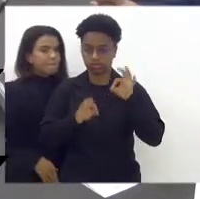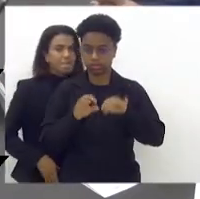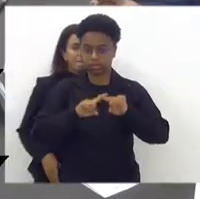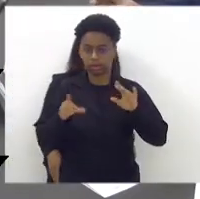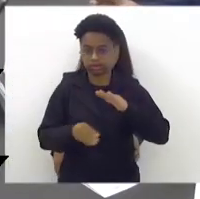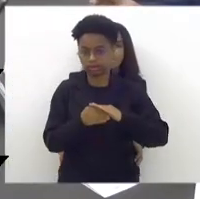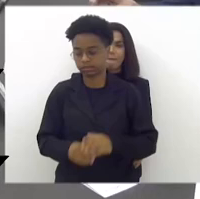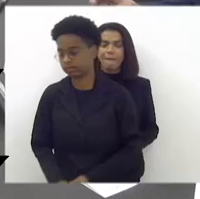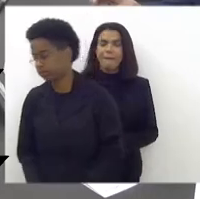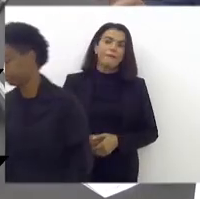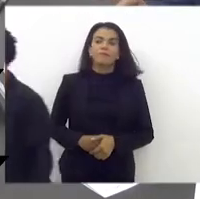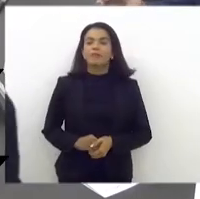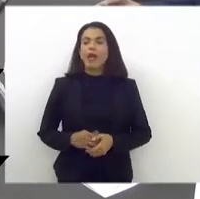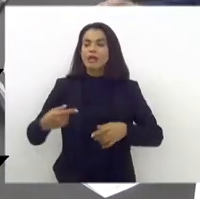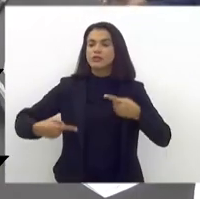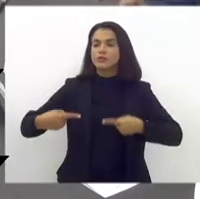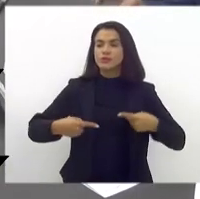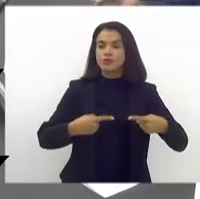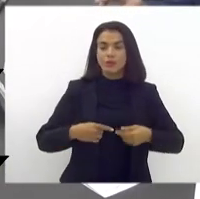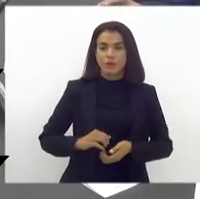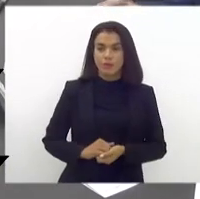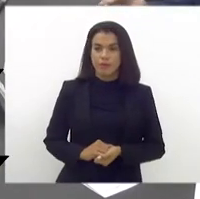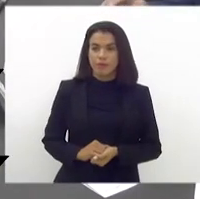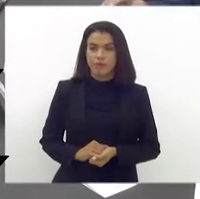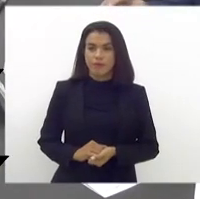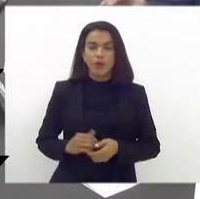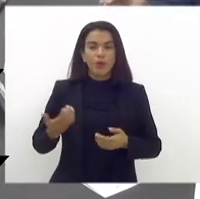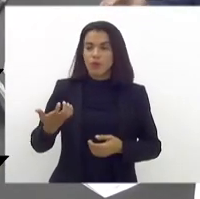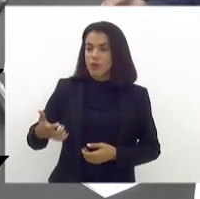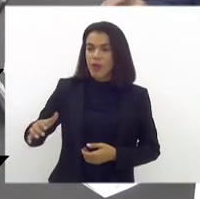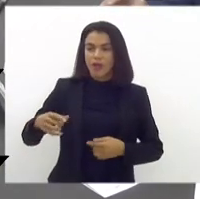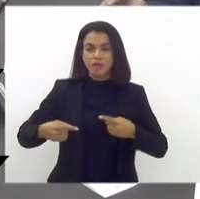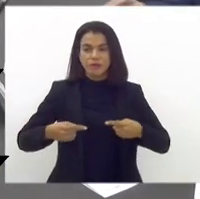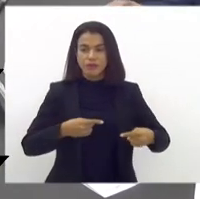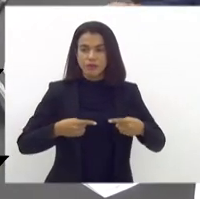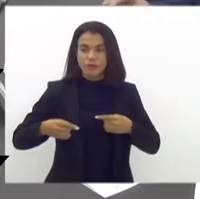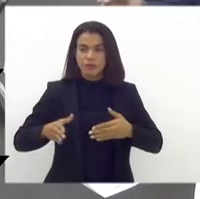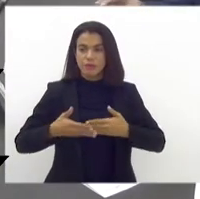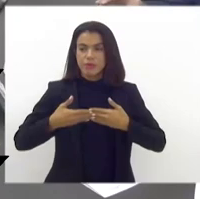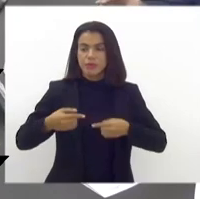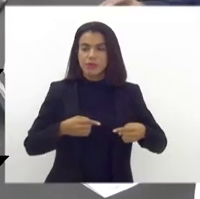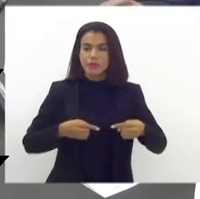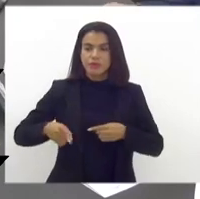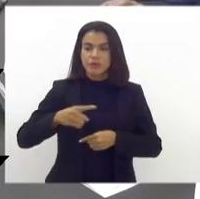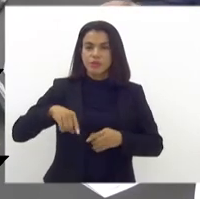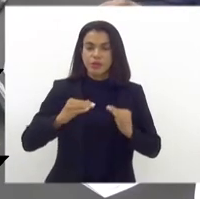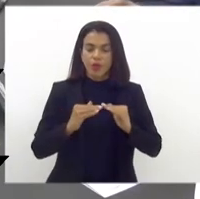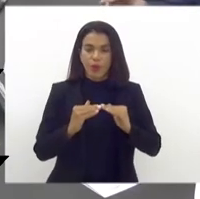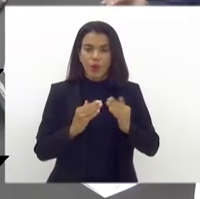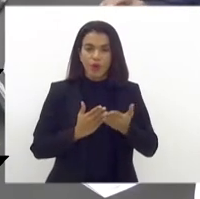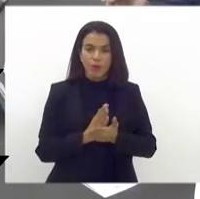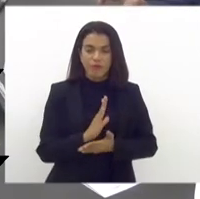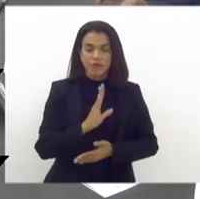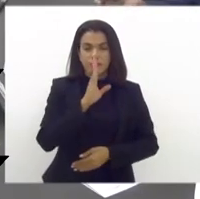presidente. Em discussão. Não havendo quem queira discutir, encerrada a discussão. Senhores que, em